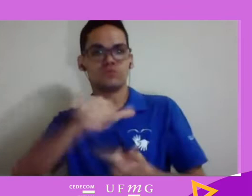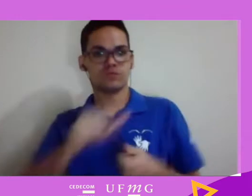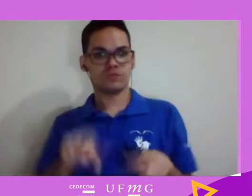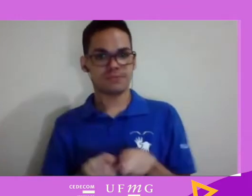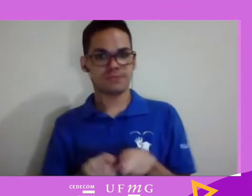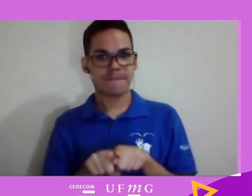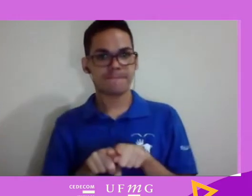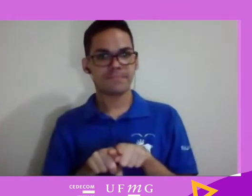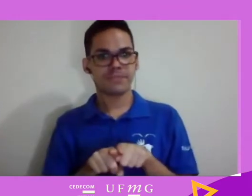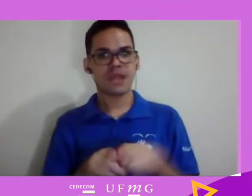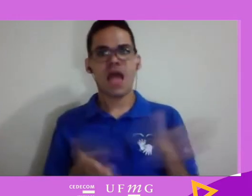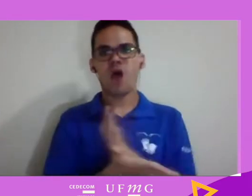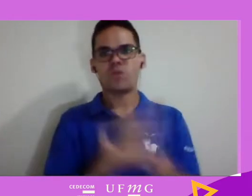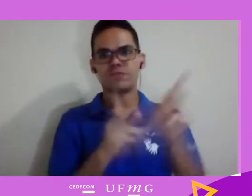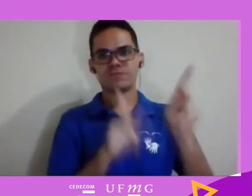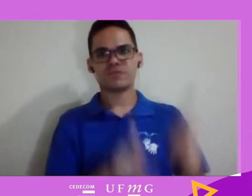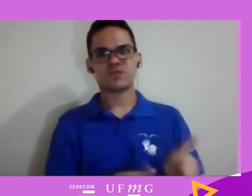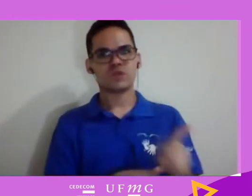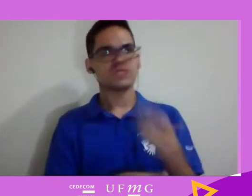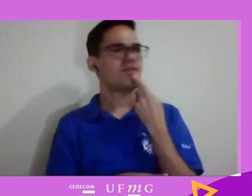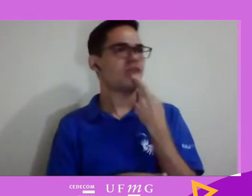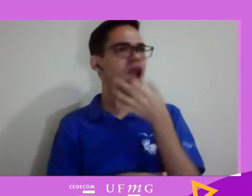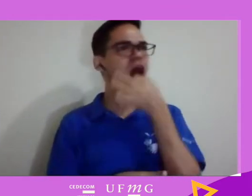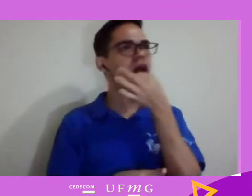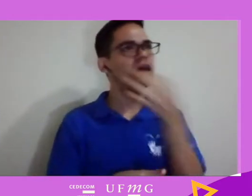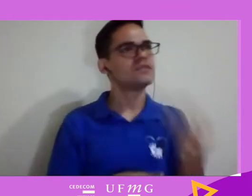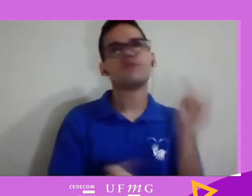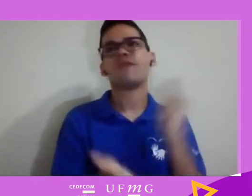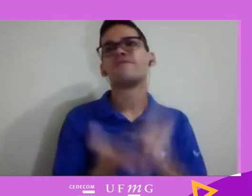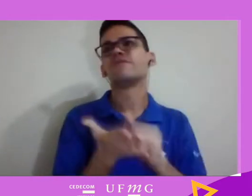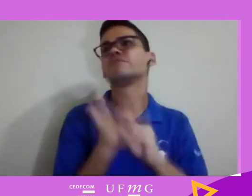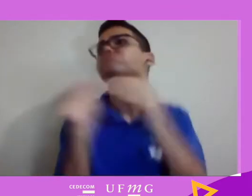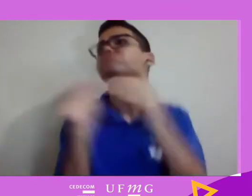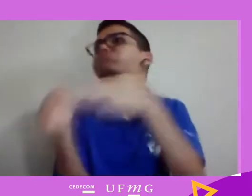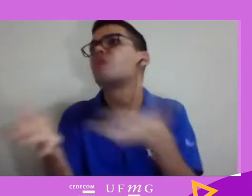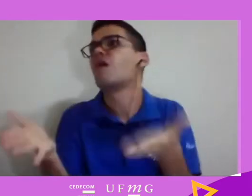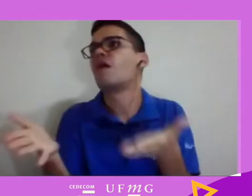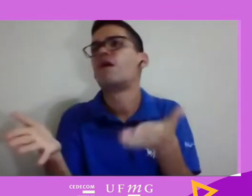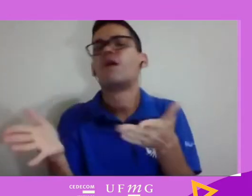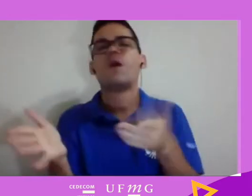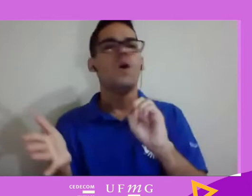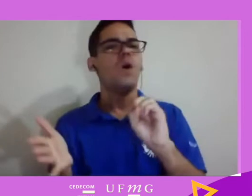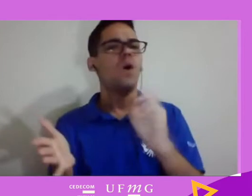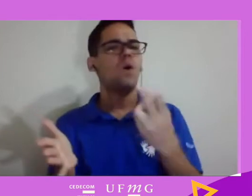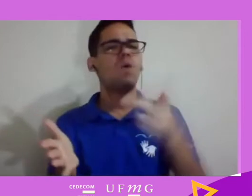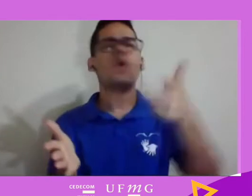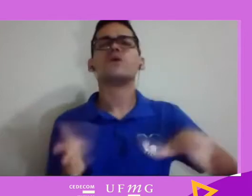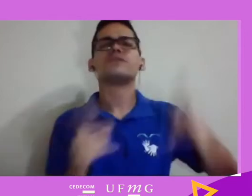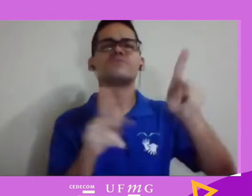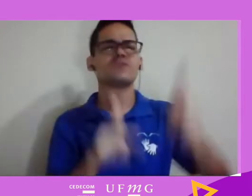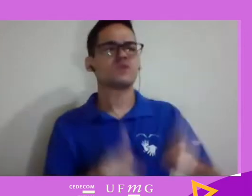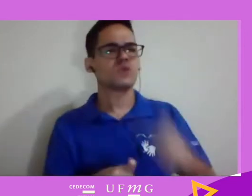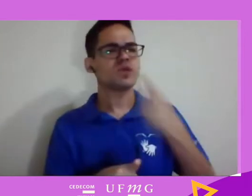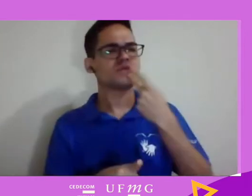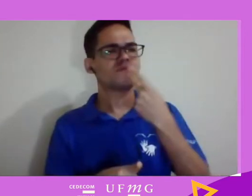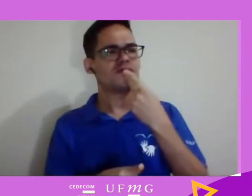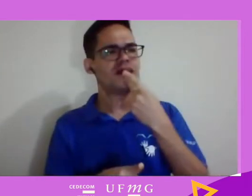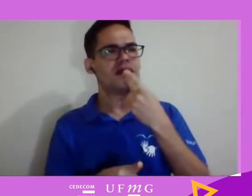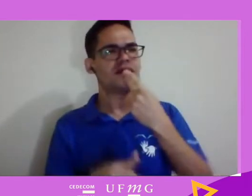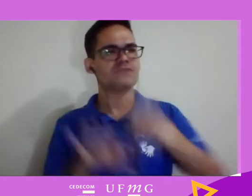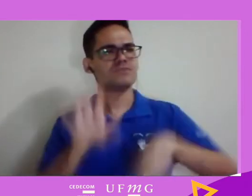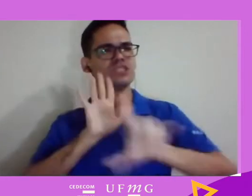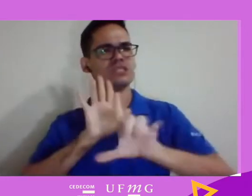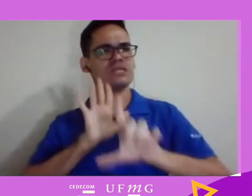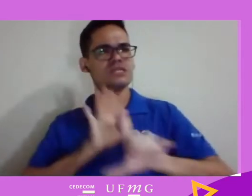de um direcionamento específico, ou outras vão comentando sobre a apropriação de memes dessas figuras. Como é que você vê